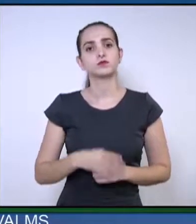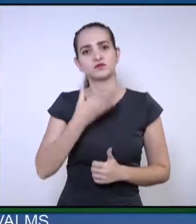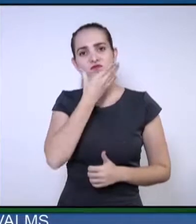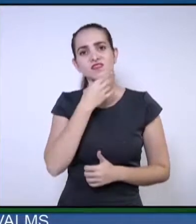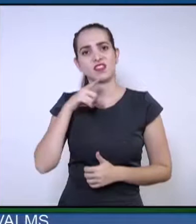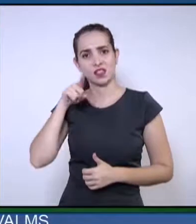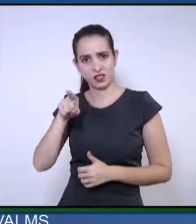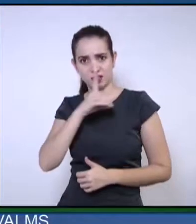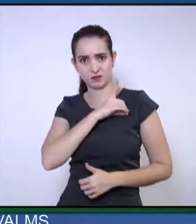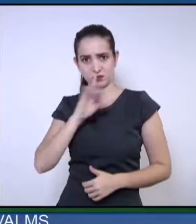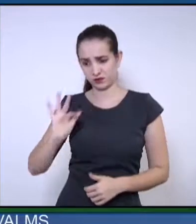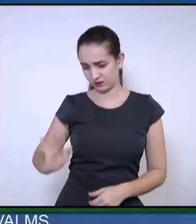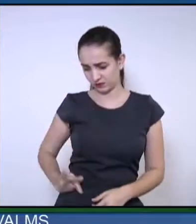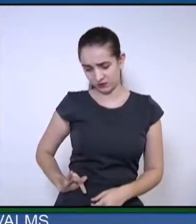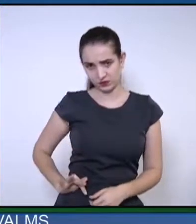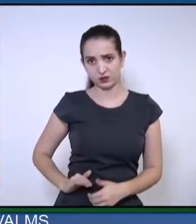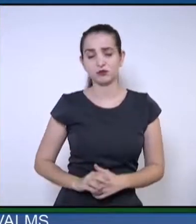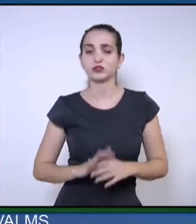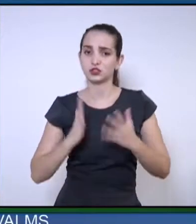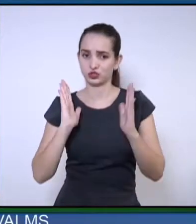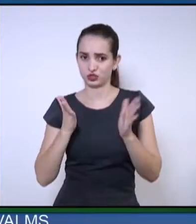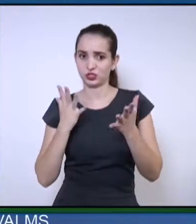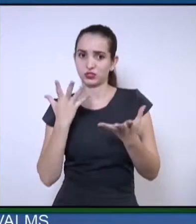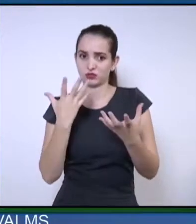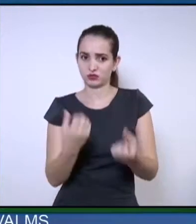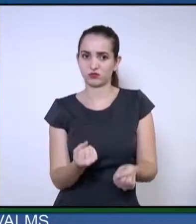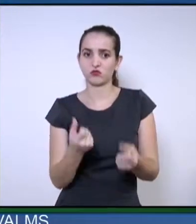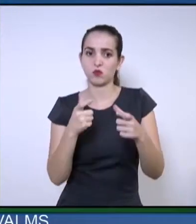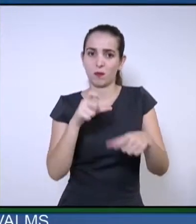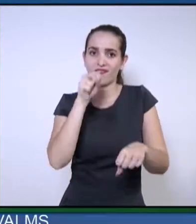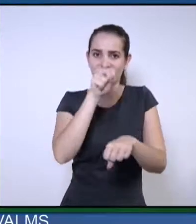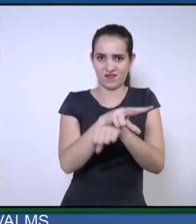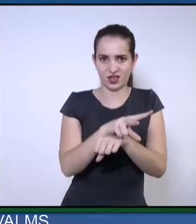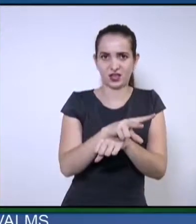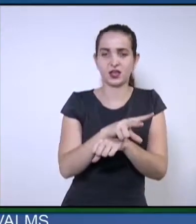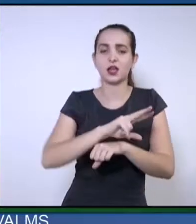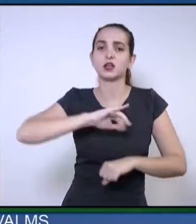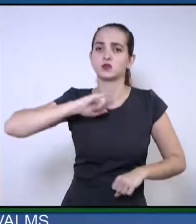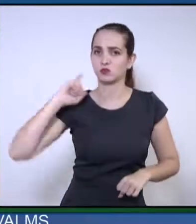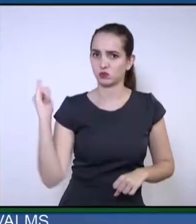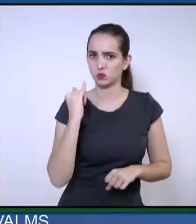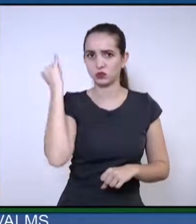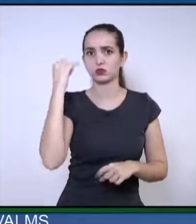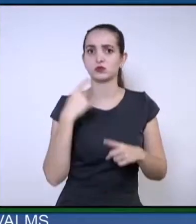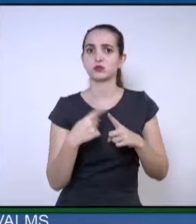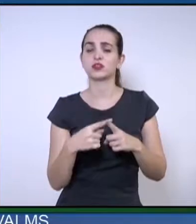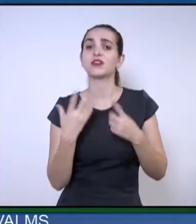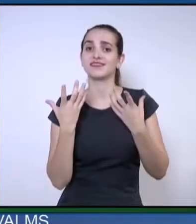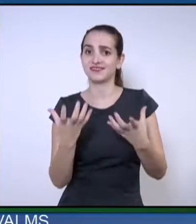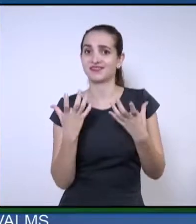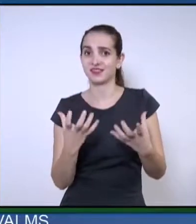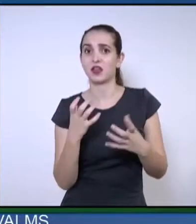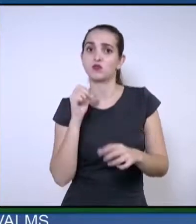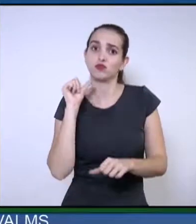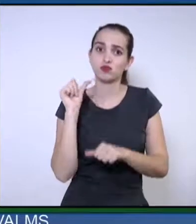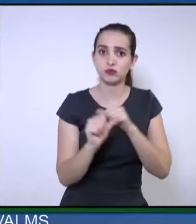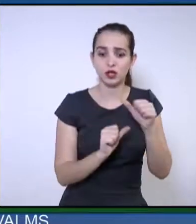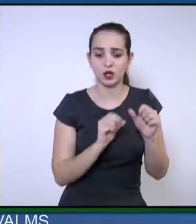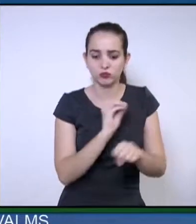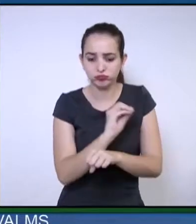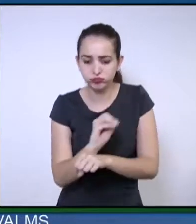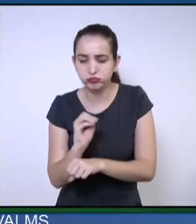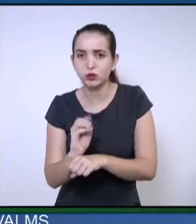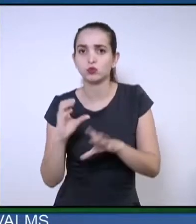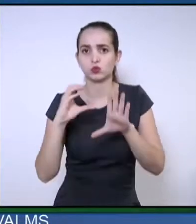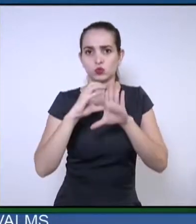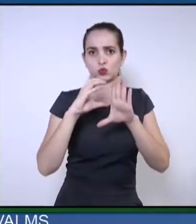Ele está lá agora e já assumiu um cargo importante para rever esse Código Penal. Porque ele é entendedor do